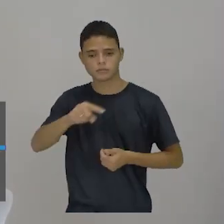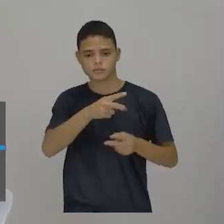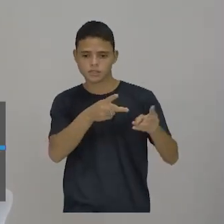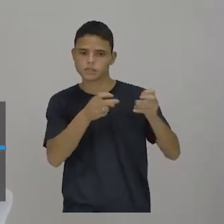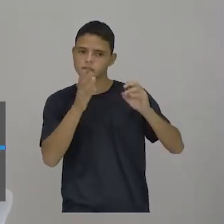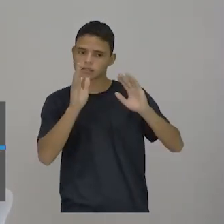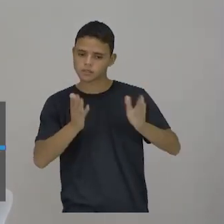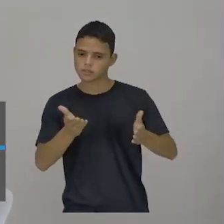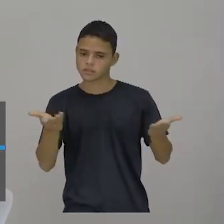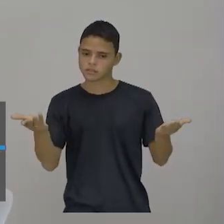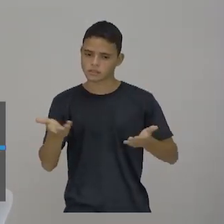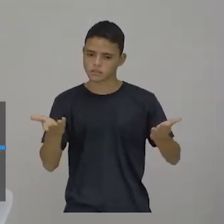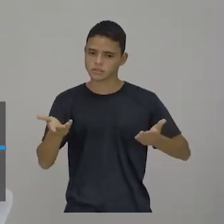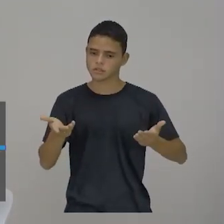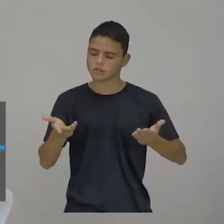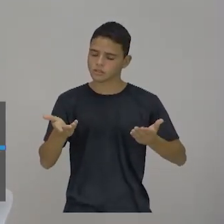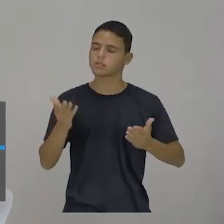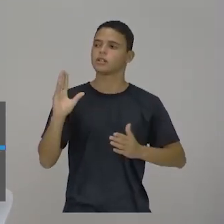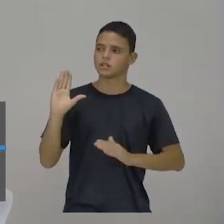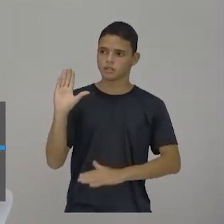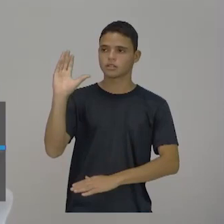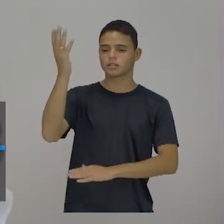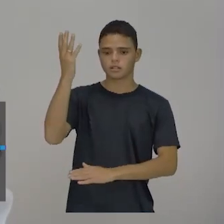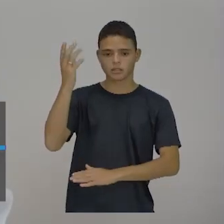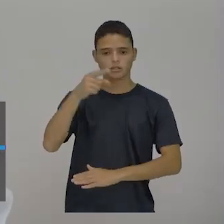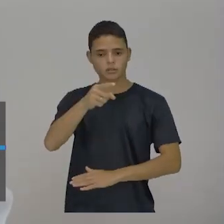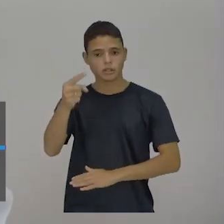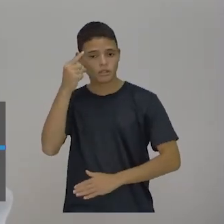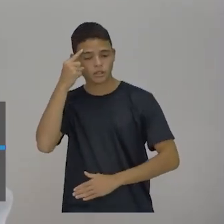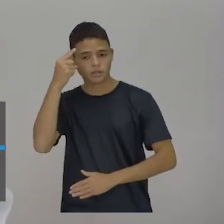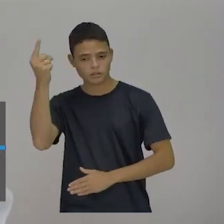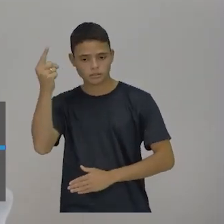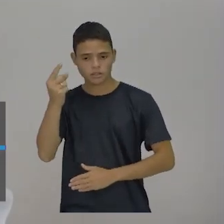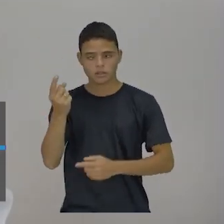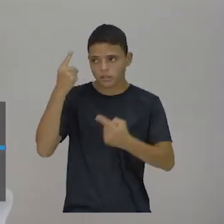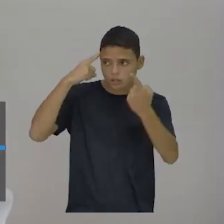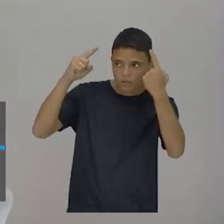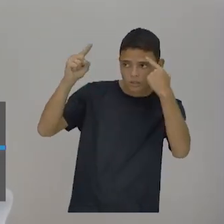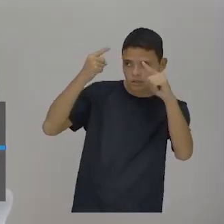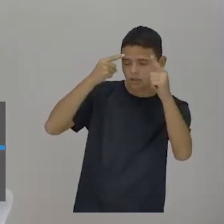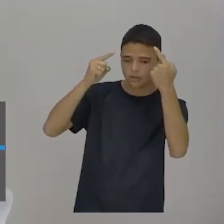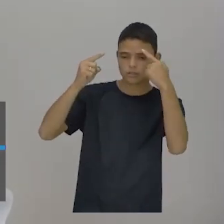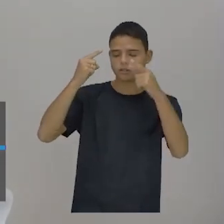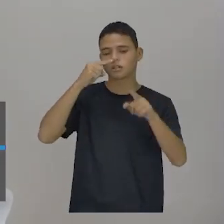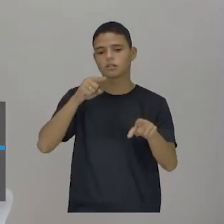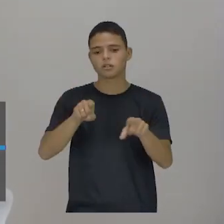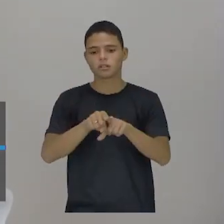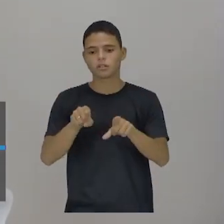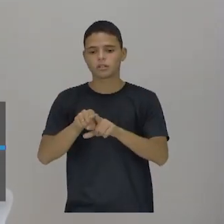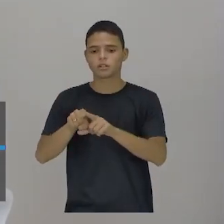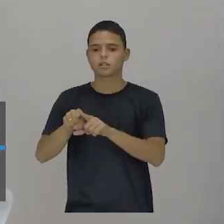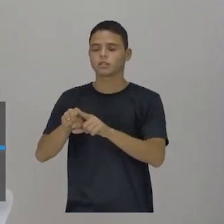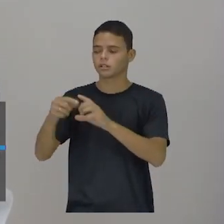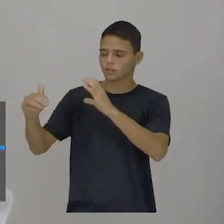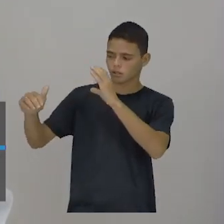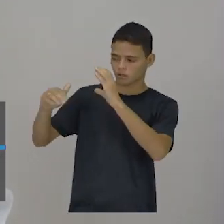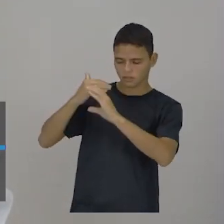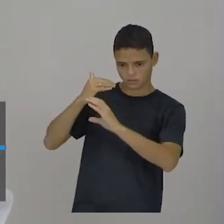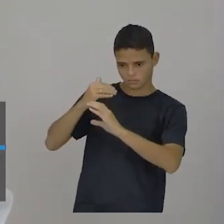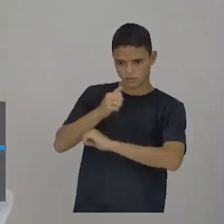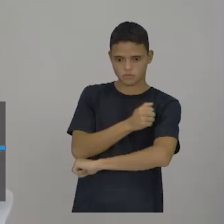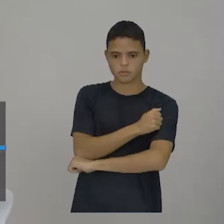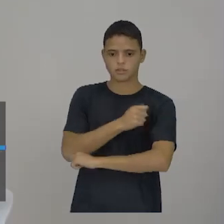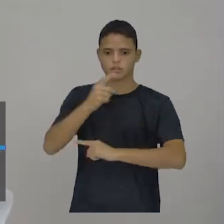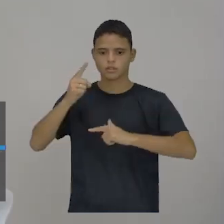hoje o momento é de entretenimento. Então, pensem nesse contexto, na criatividade. E eu recebi o material de uma aluna que